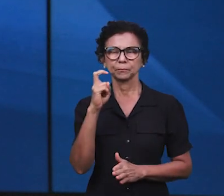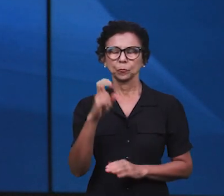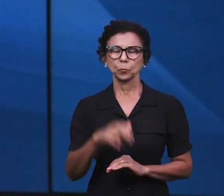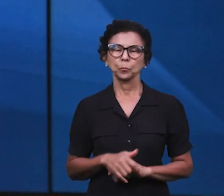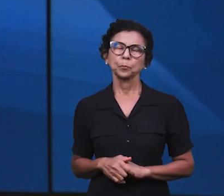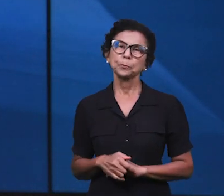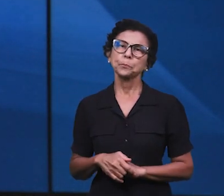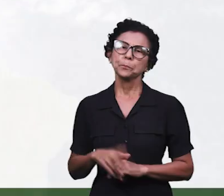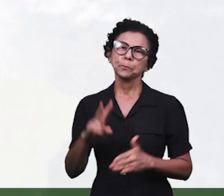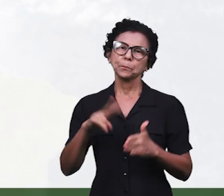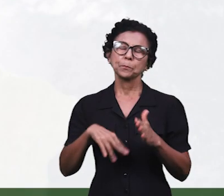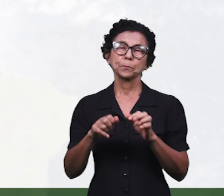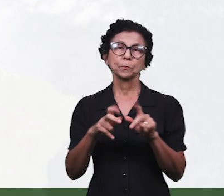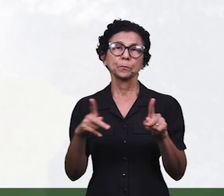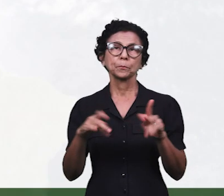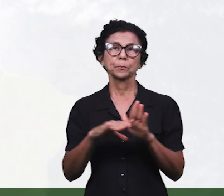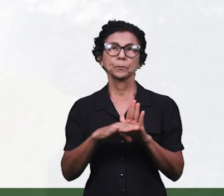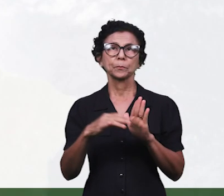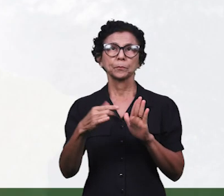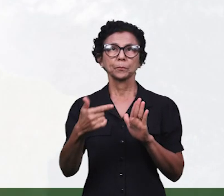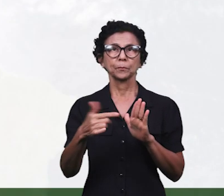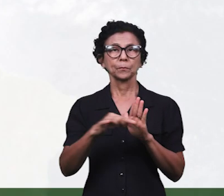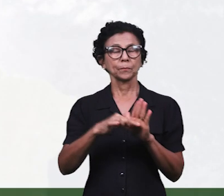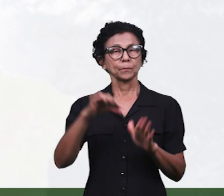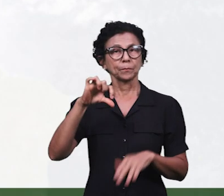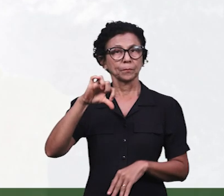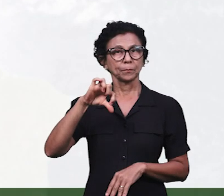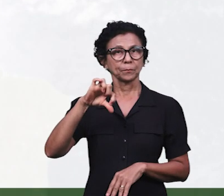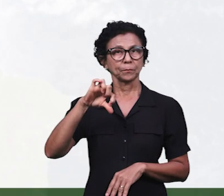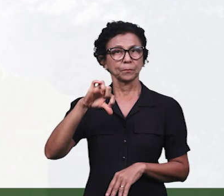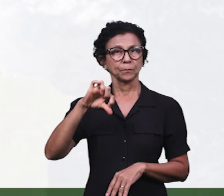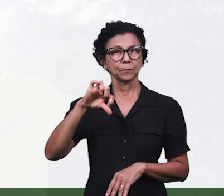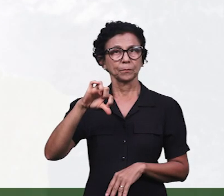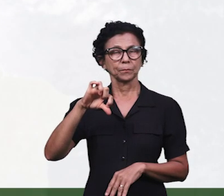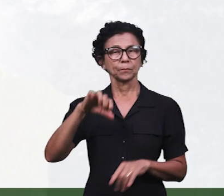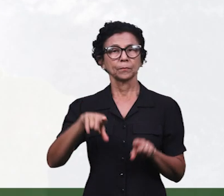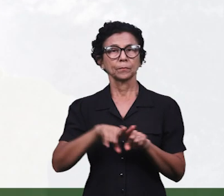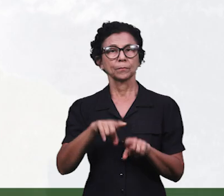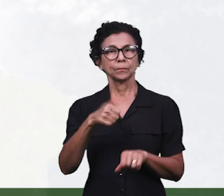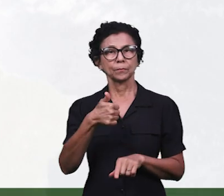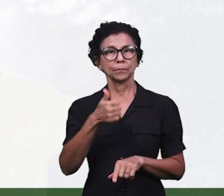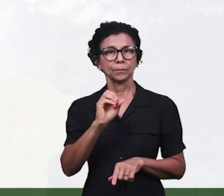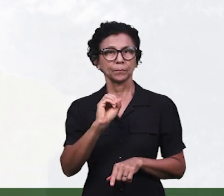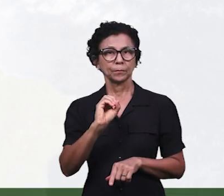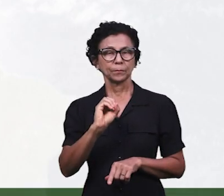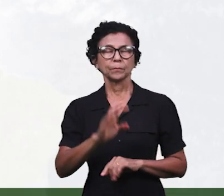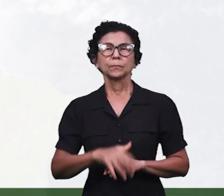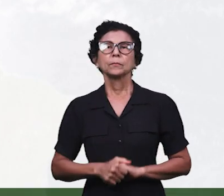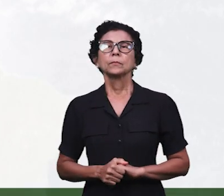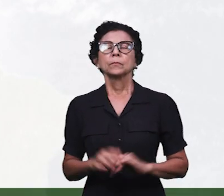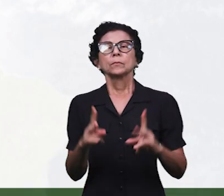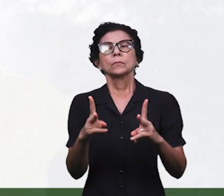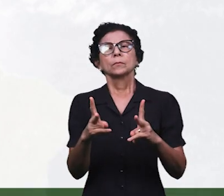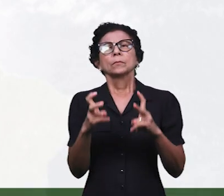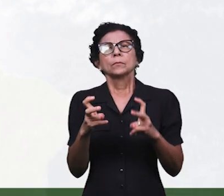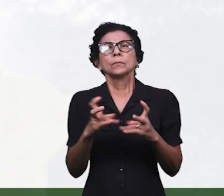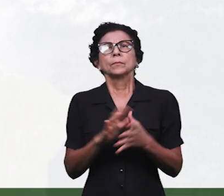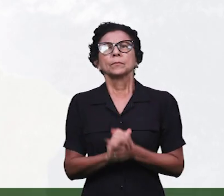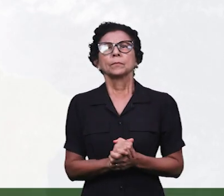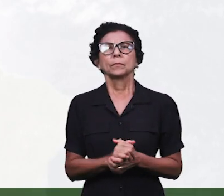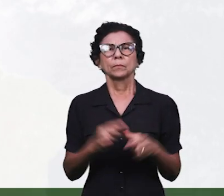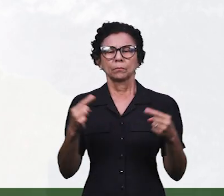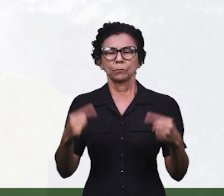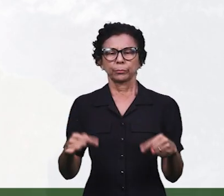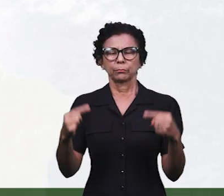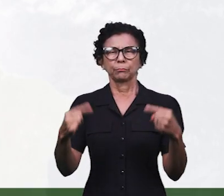ler. Lendo Apocalipse capítulo 2, agora o verso 9 e 10. Identifique as